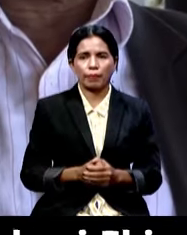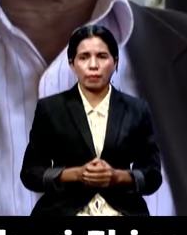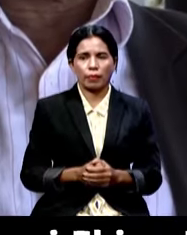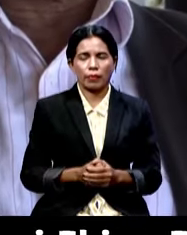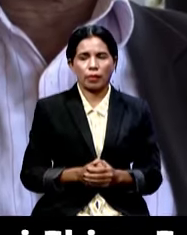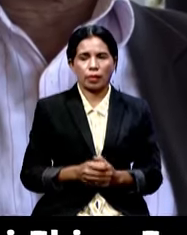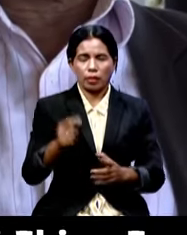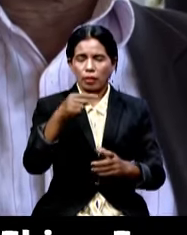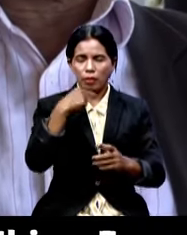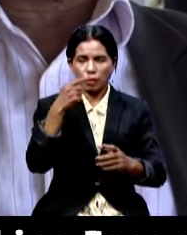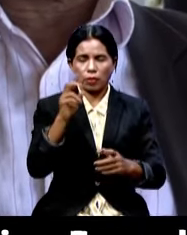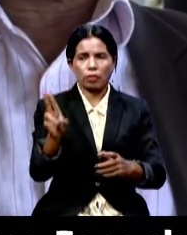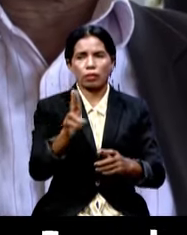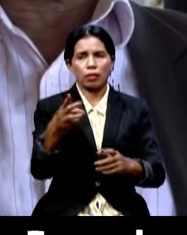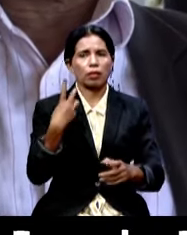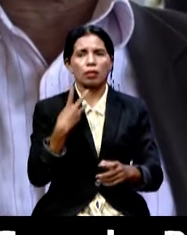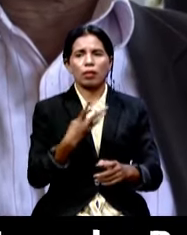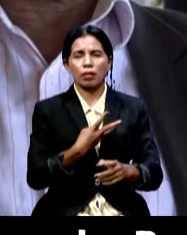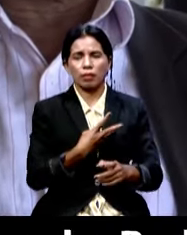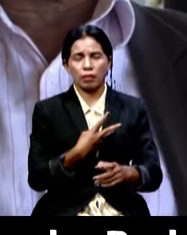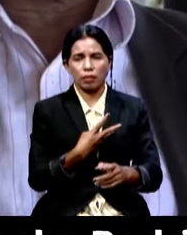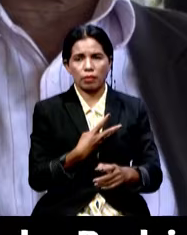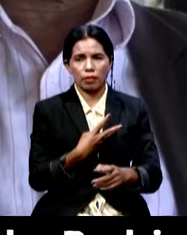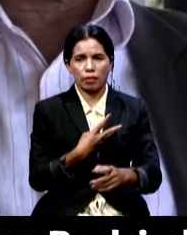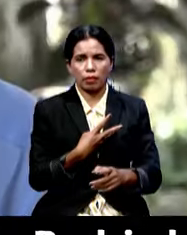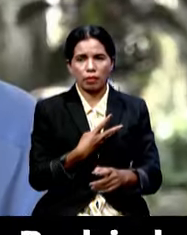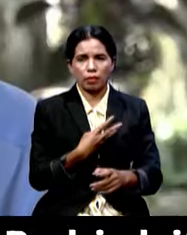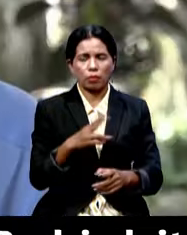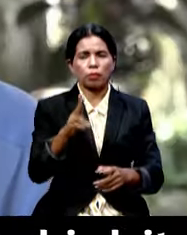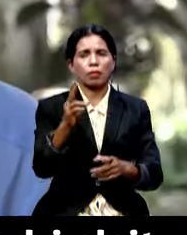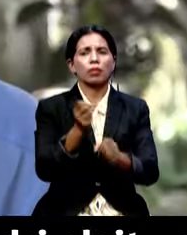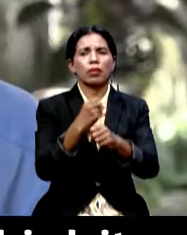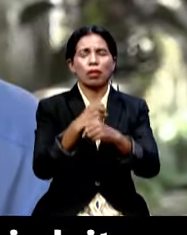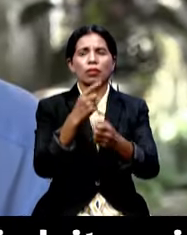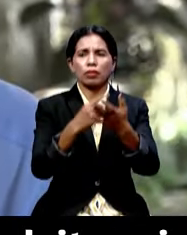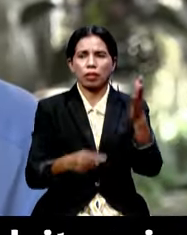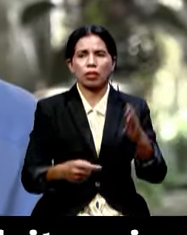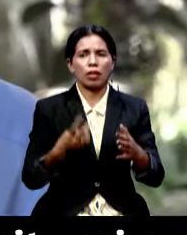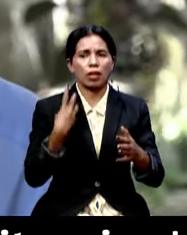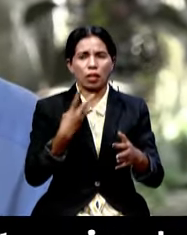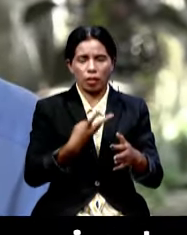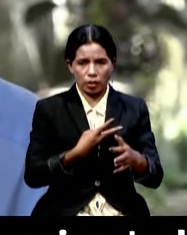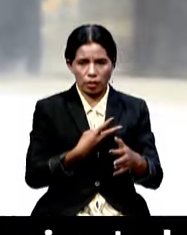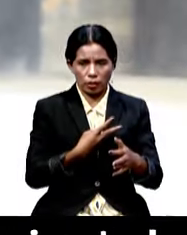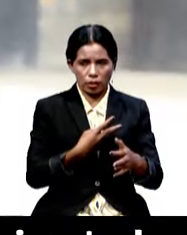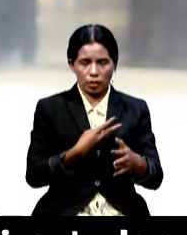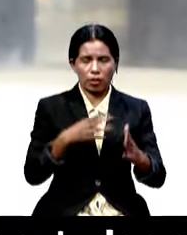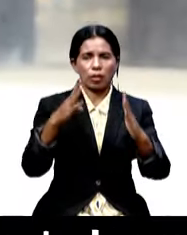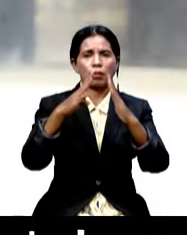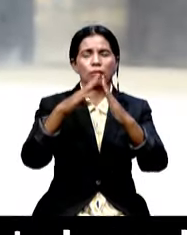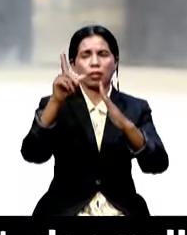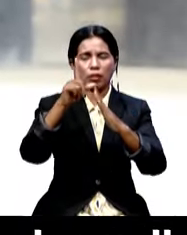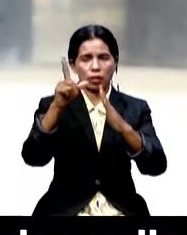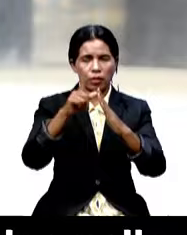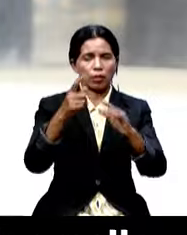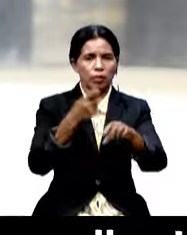Ije ne be aku paka. Se ami aku paku taro. Am hal seda. Mas ami lisan marai los